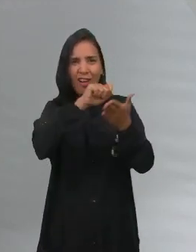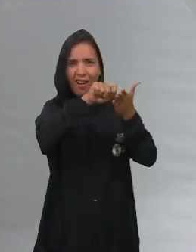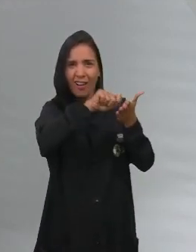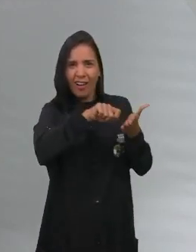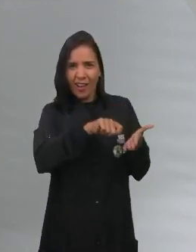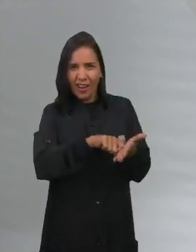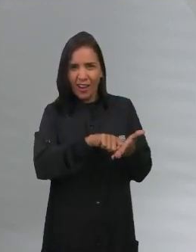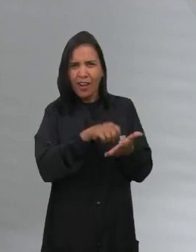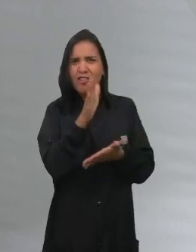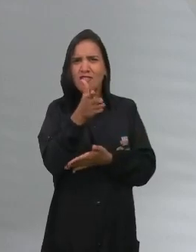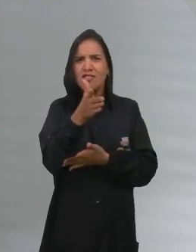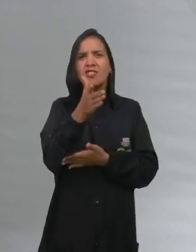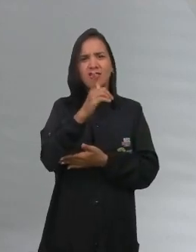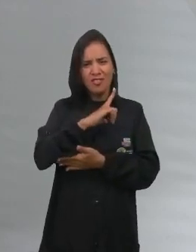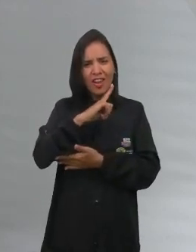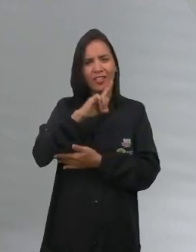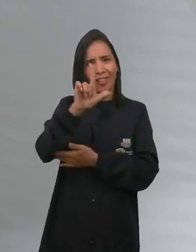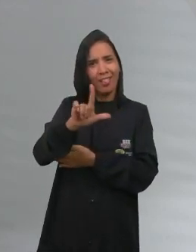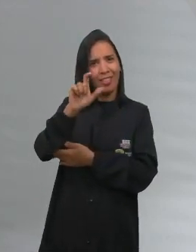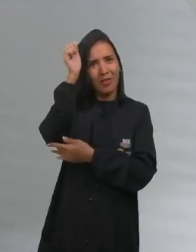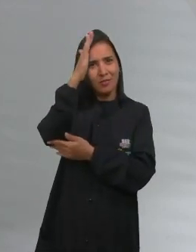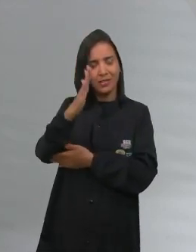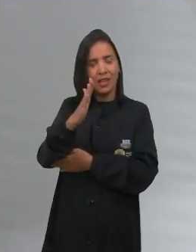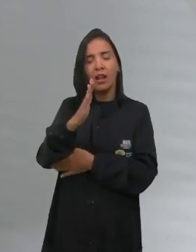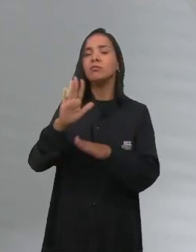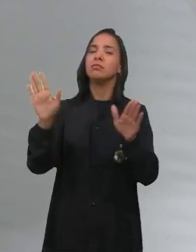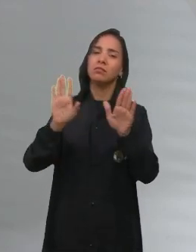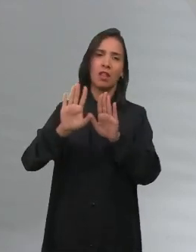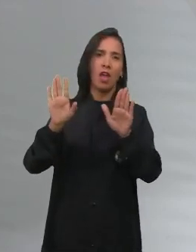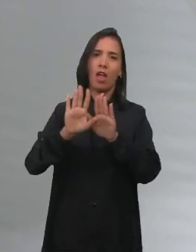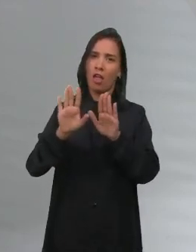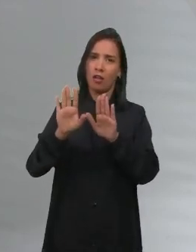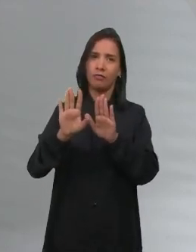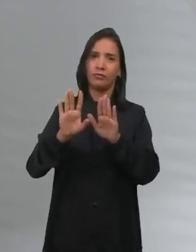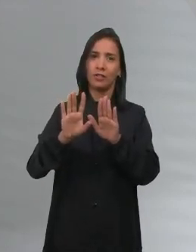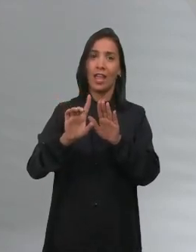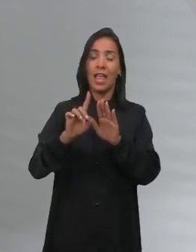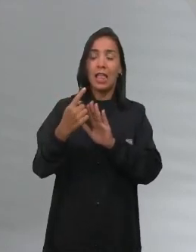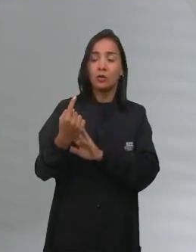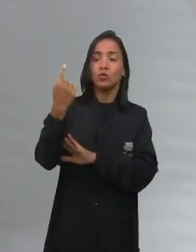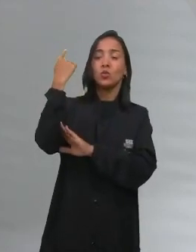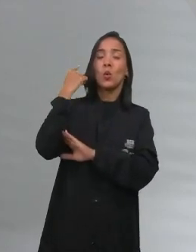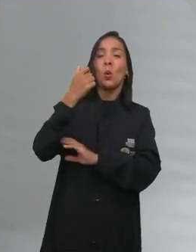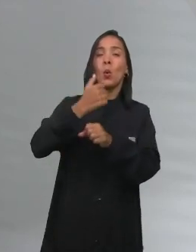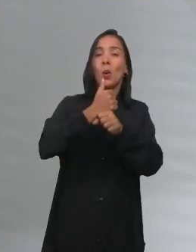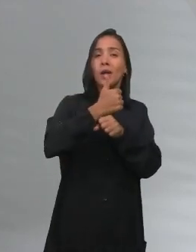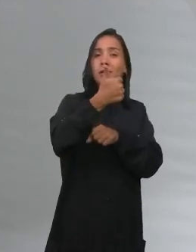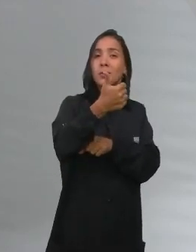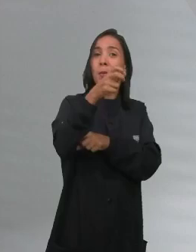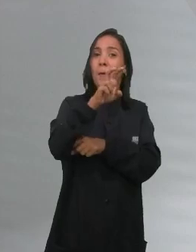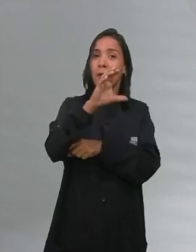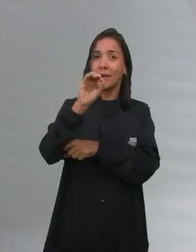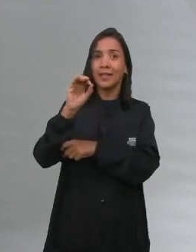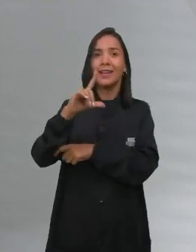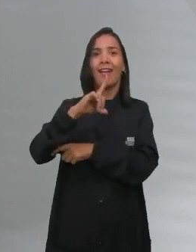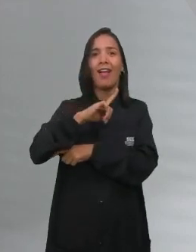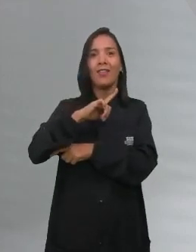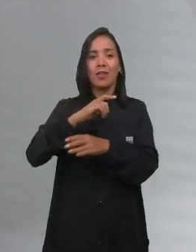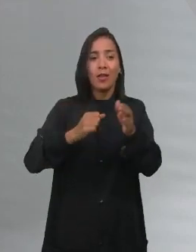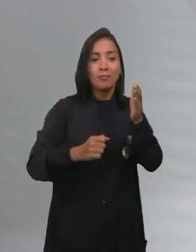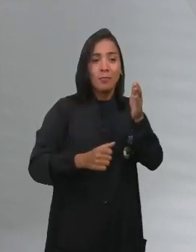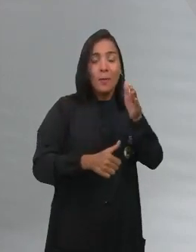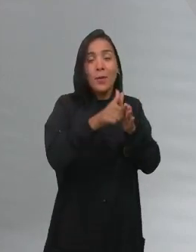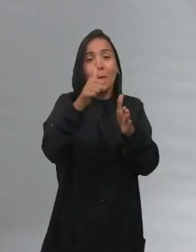literatura de fato brasileira? Não. Em 1500, nós temos os primeiros registros da nova